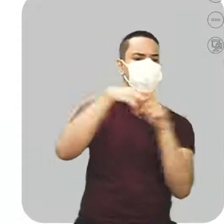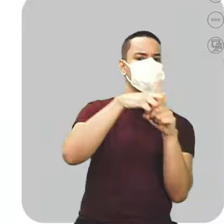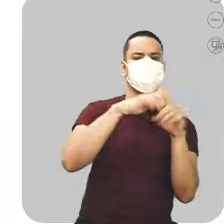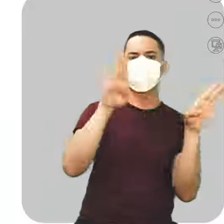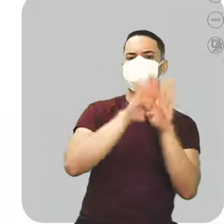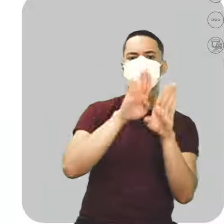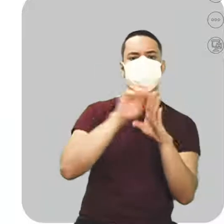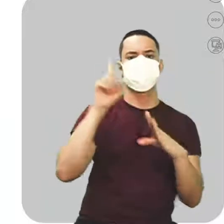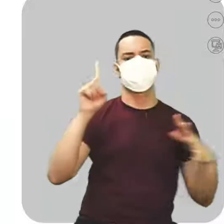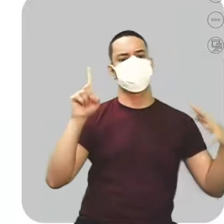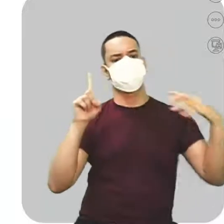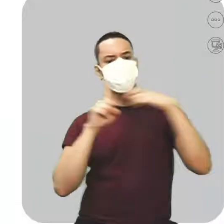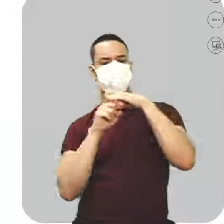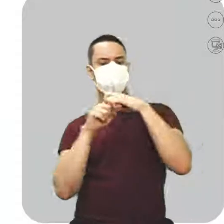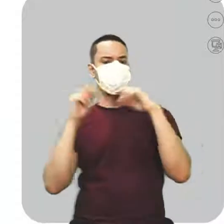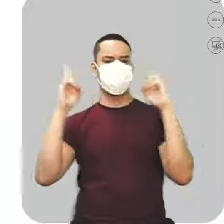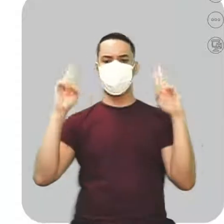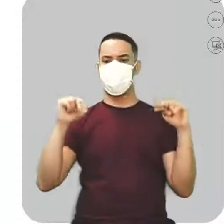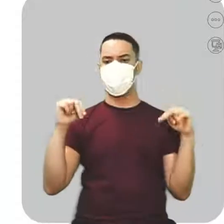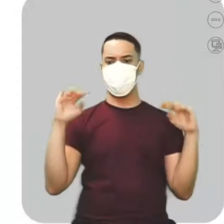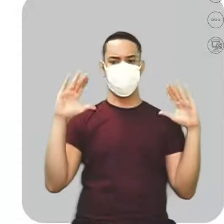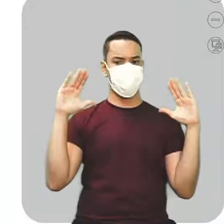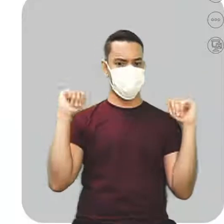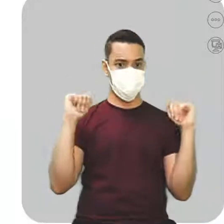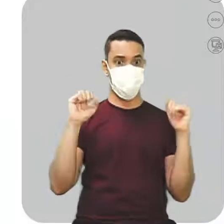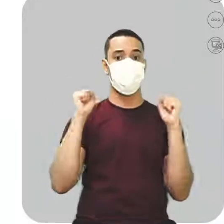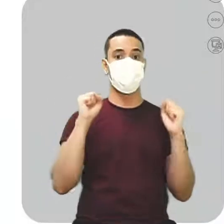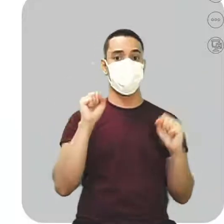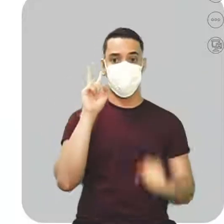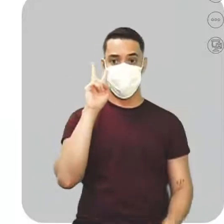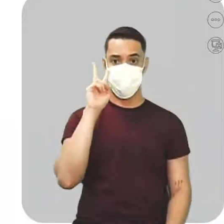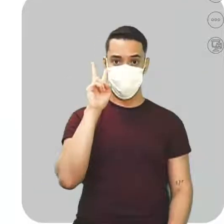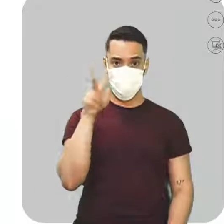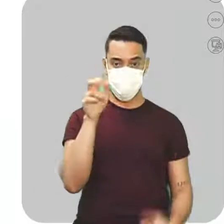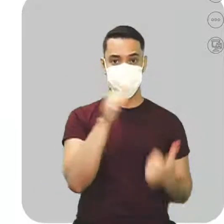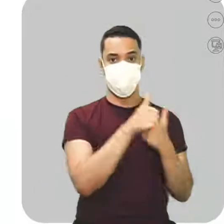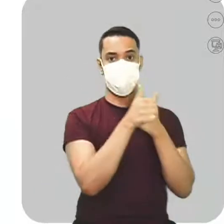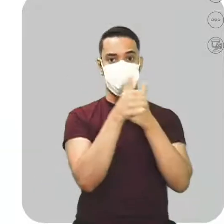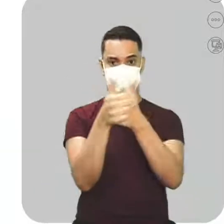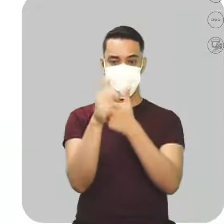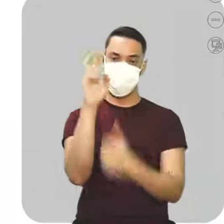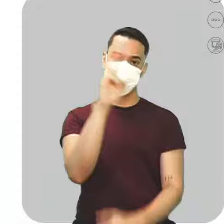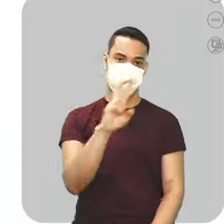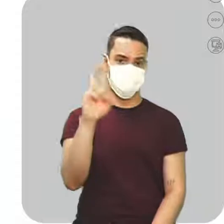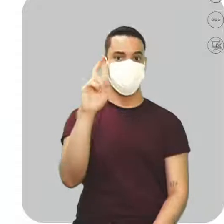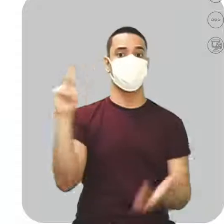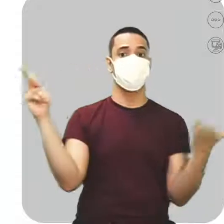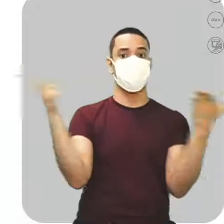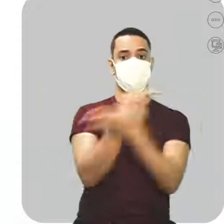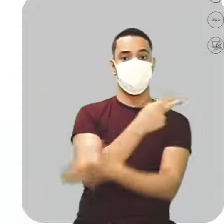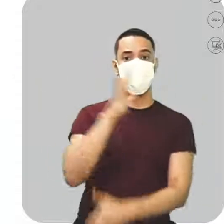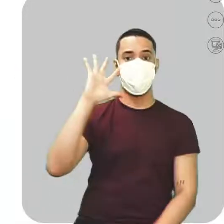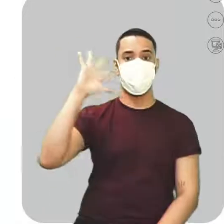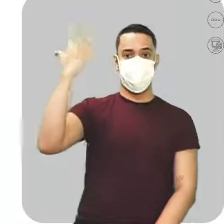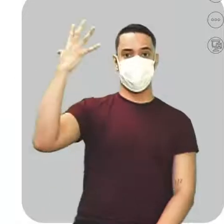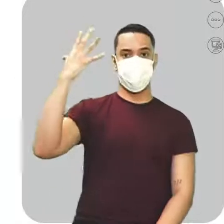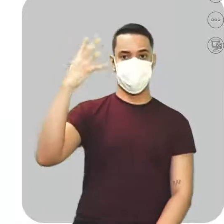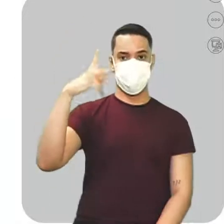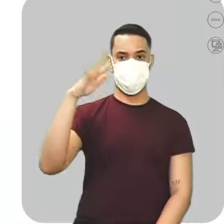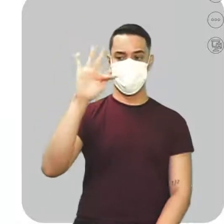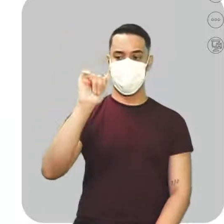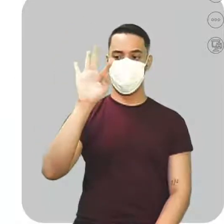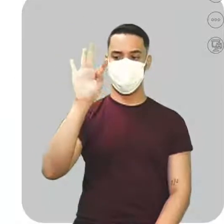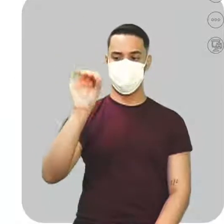também acidente. Então, você pode observar aqui a questão, né, baseados em fatos.